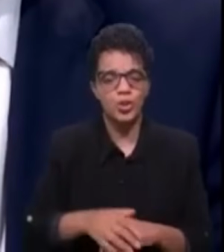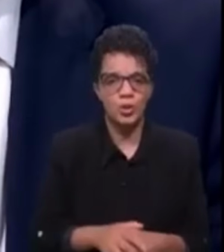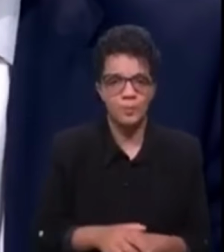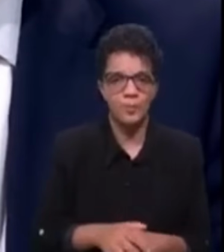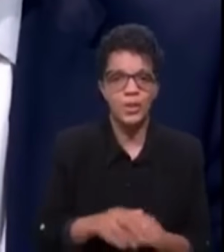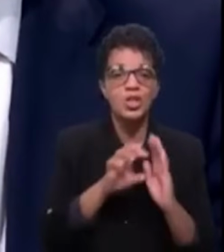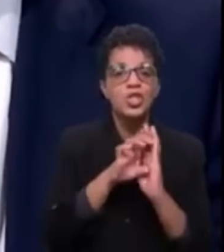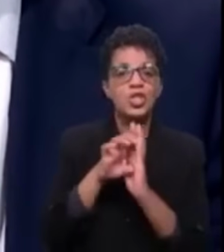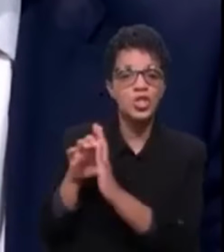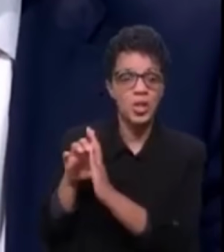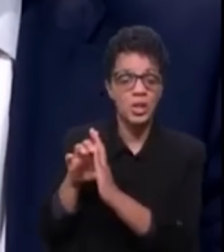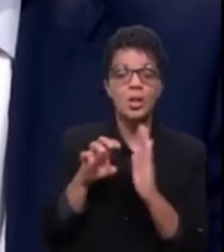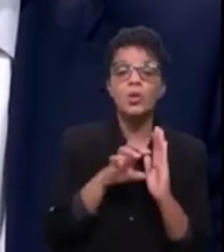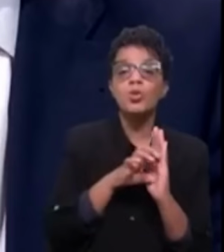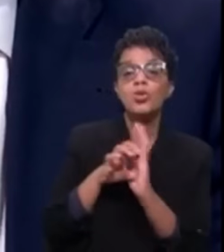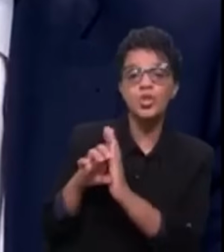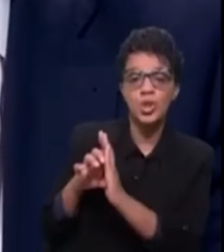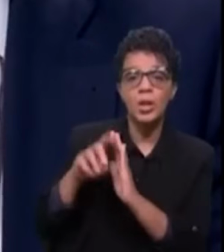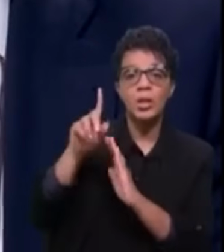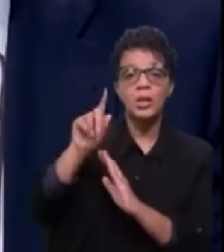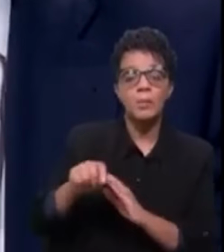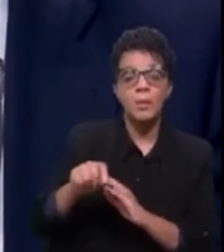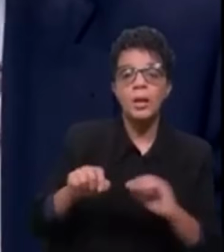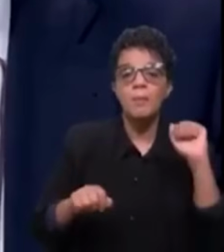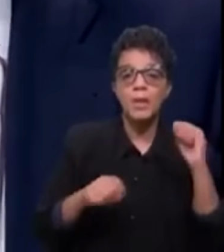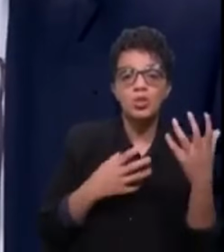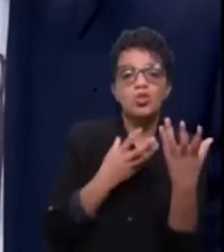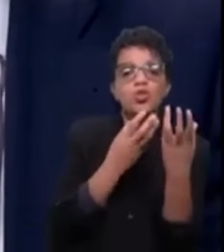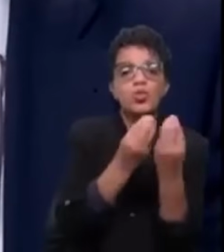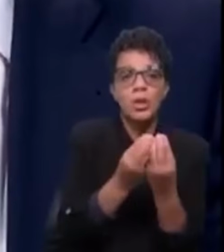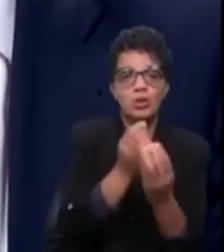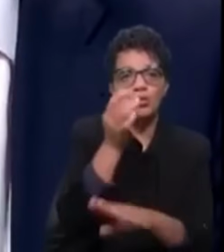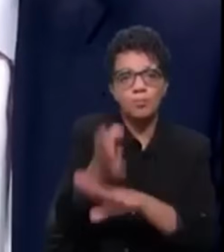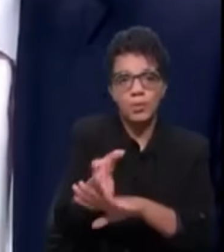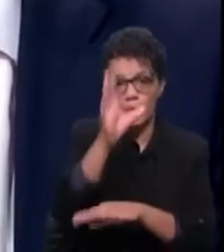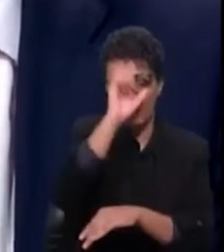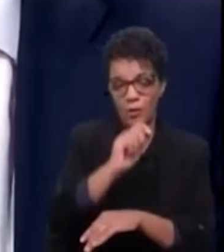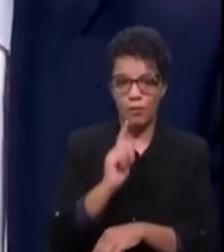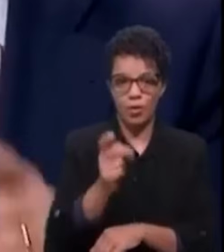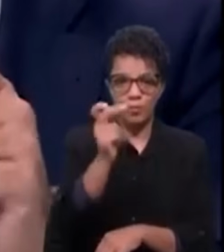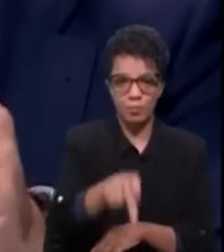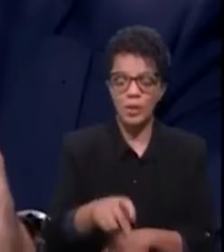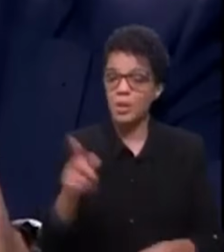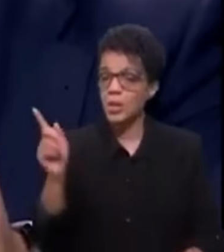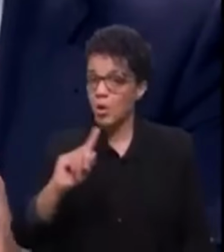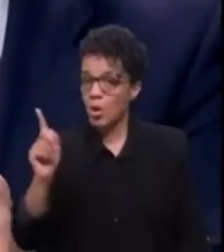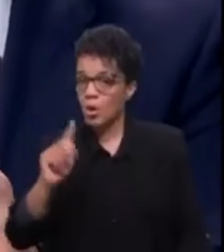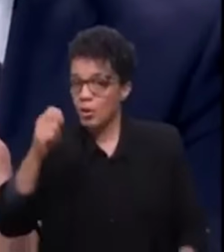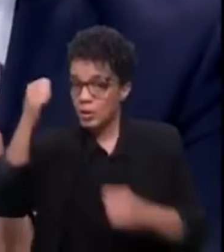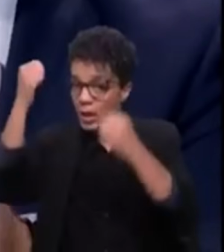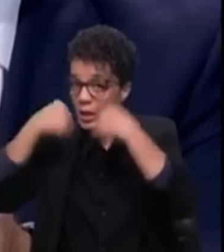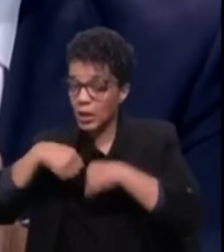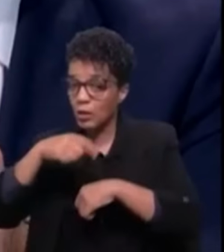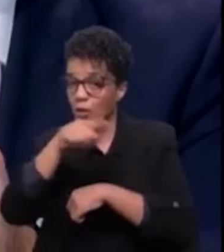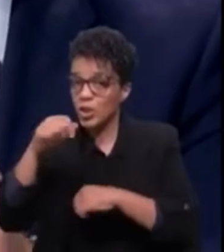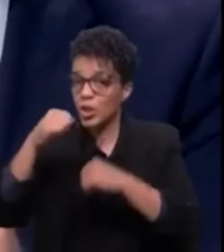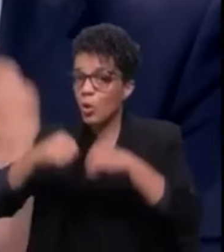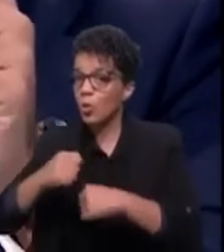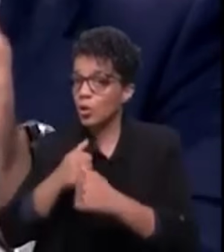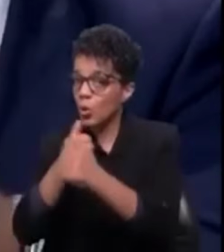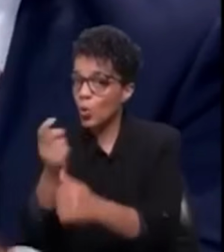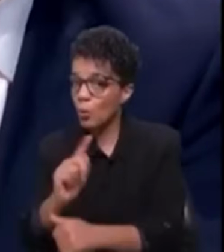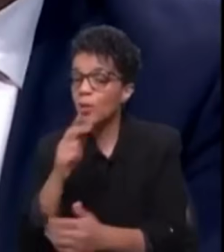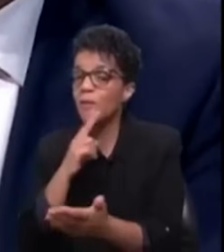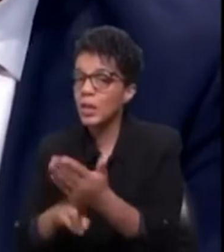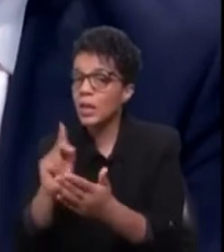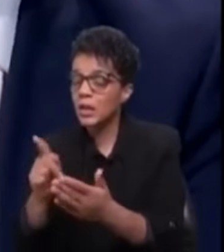é que o chega chega e o partido socialista juntaram derar foi isso acon vocês não cumpriram o acordo É essa a verdade